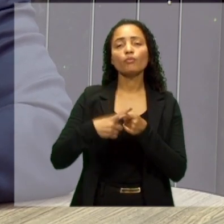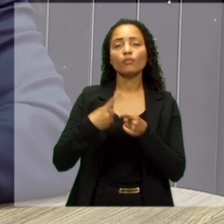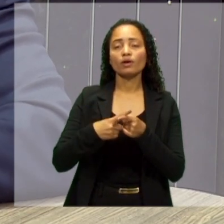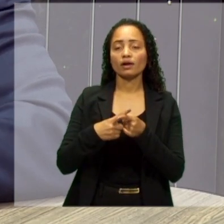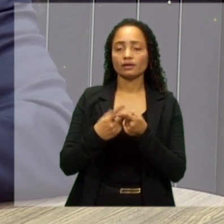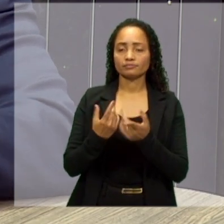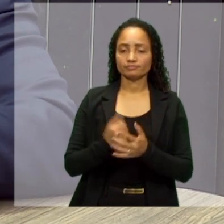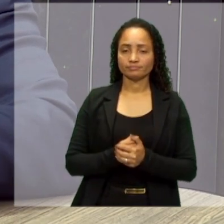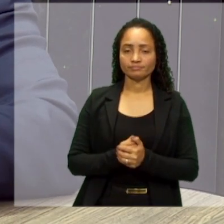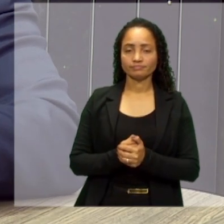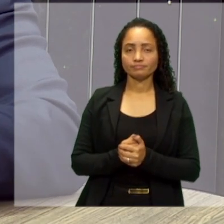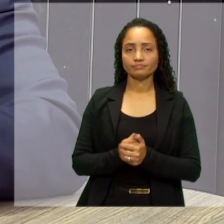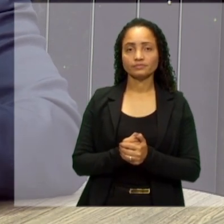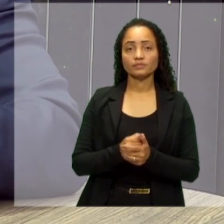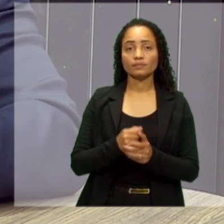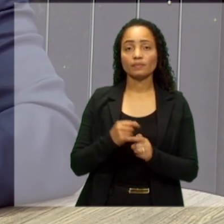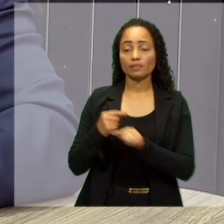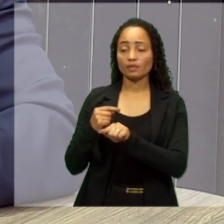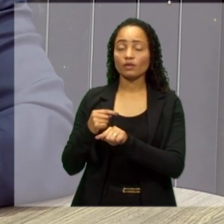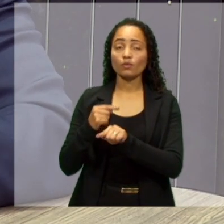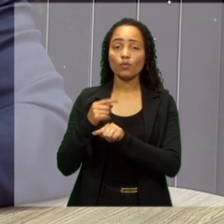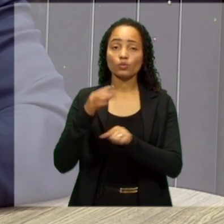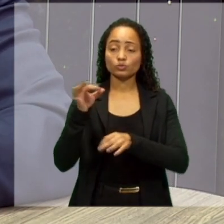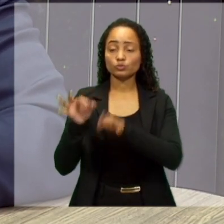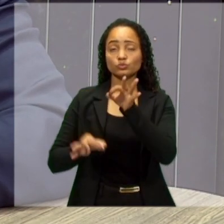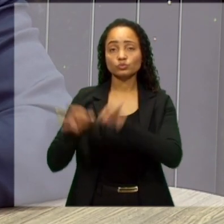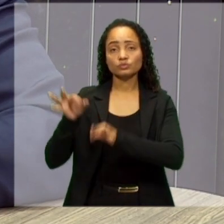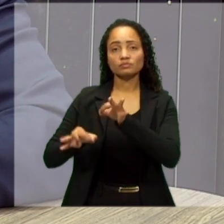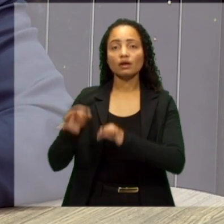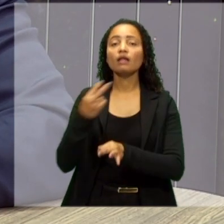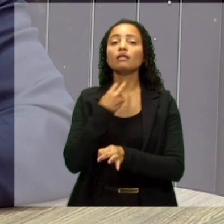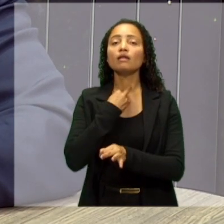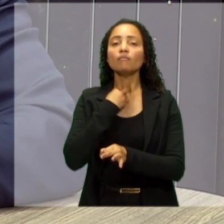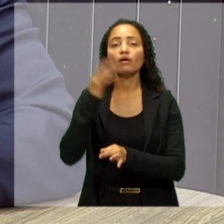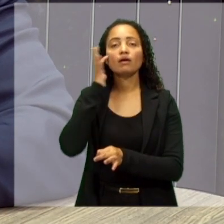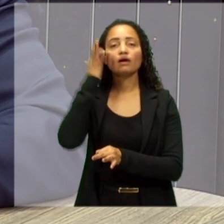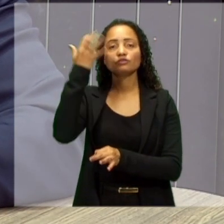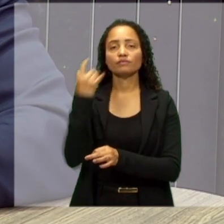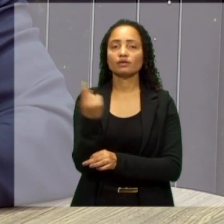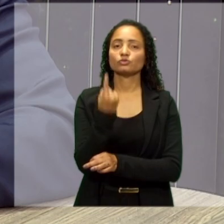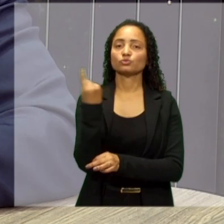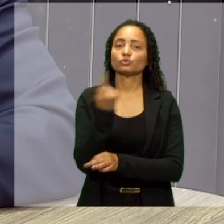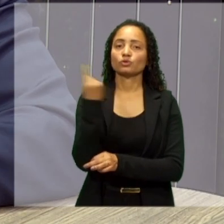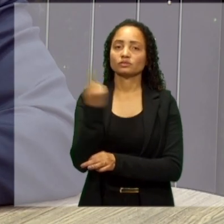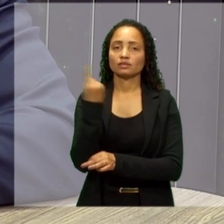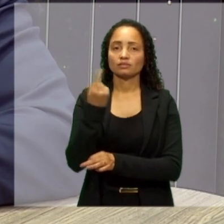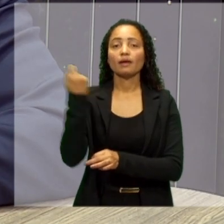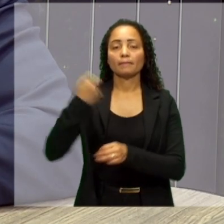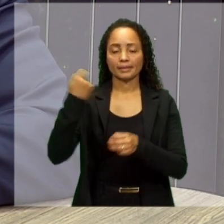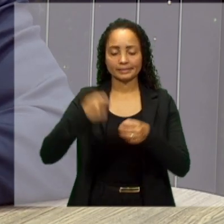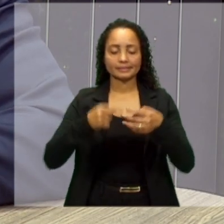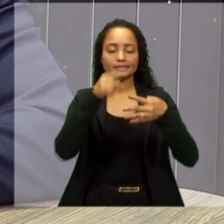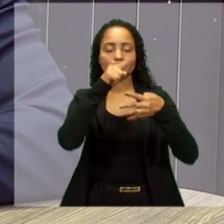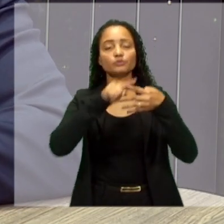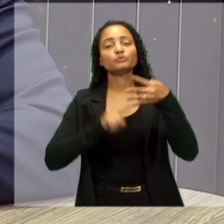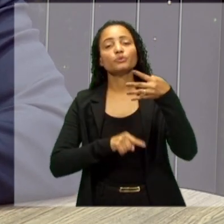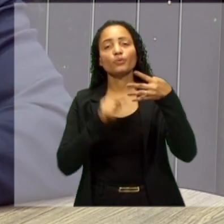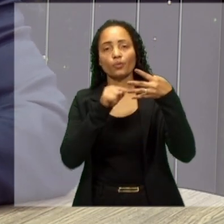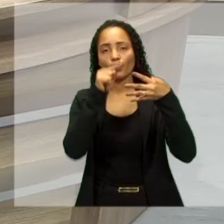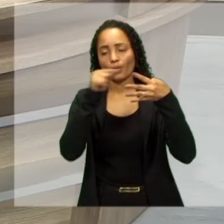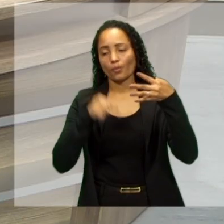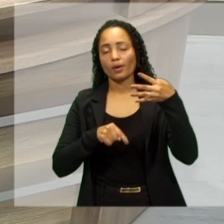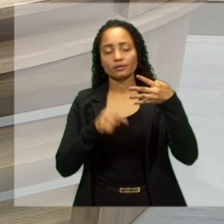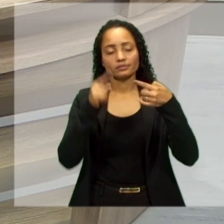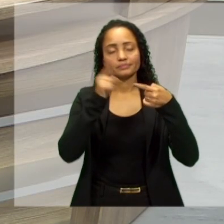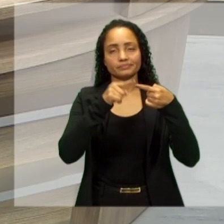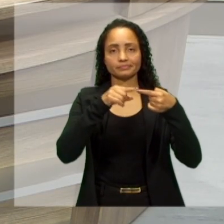não pode resolver nenhuma demanda por iniciativa própria. Ele depende dos 4 atores. Quem são os 4 atores?